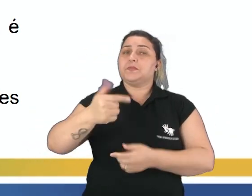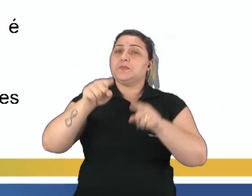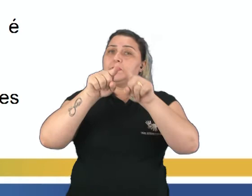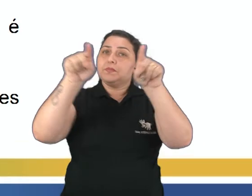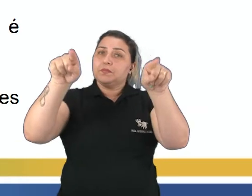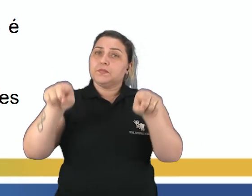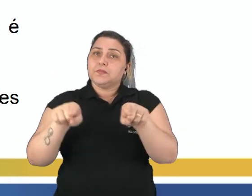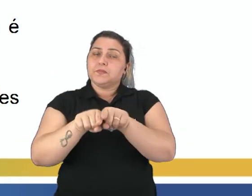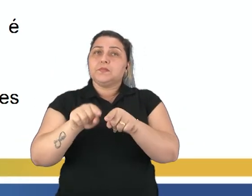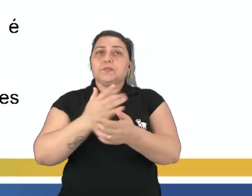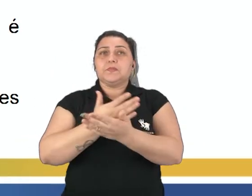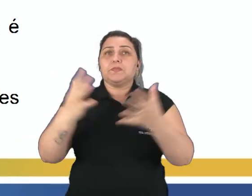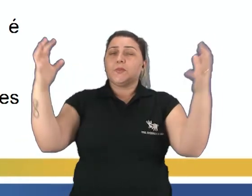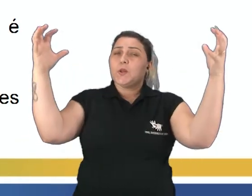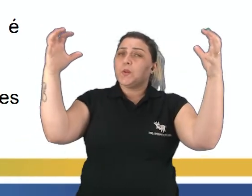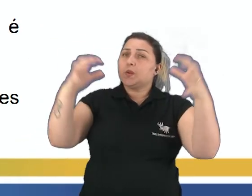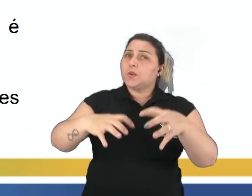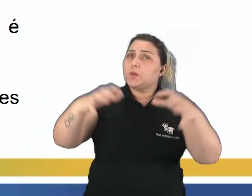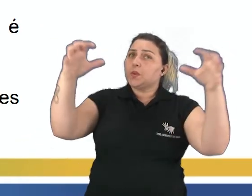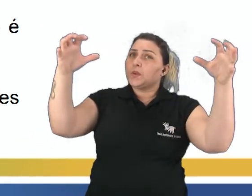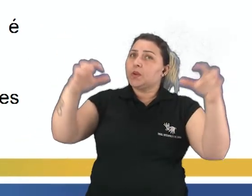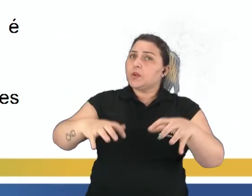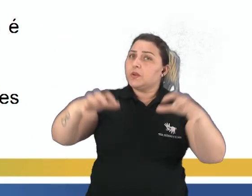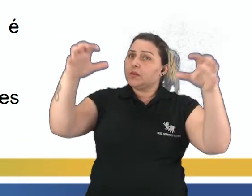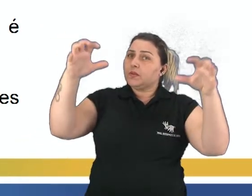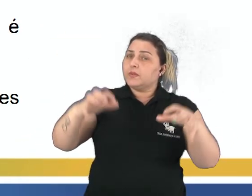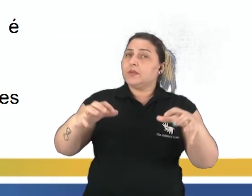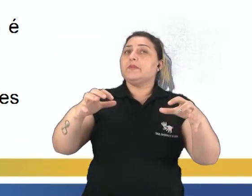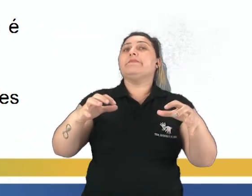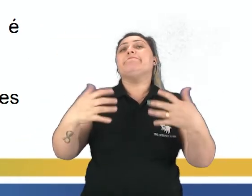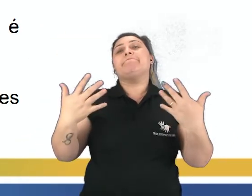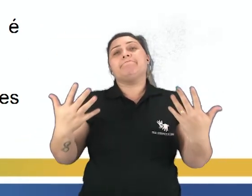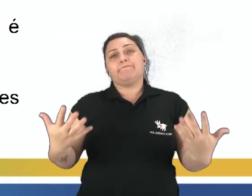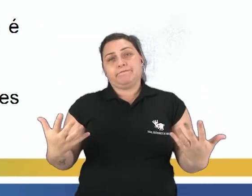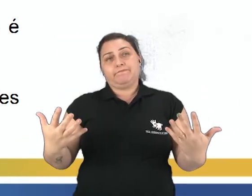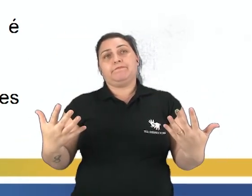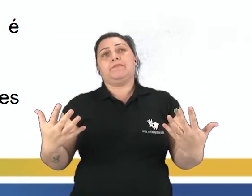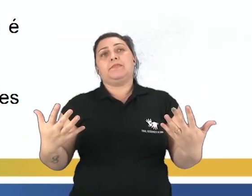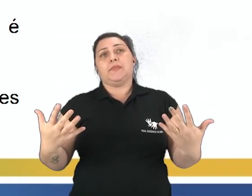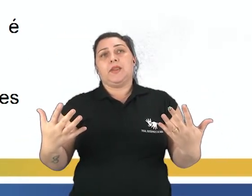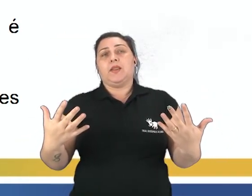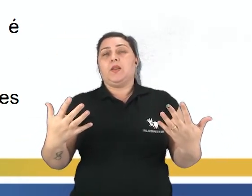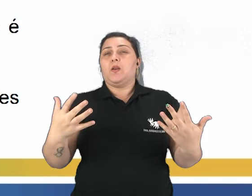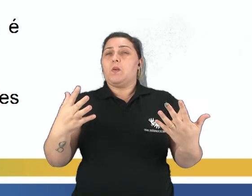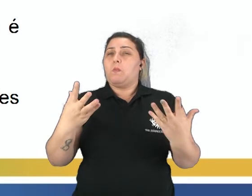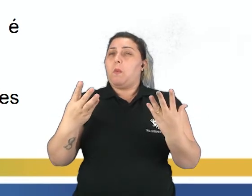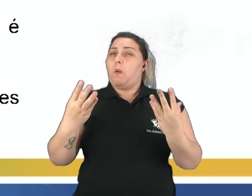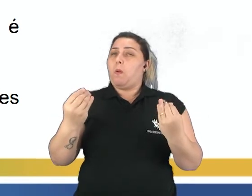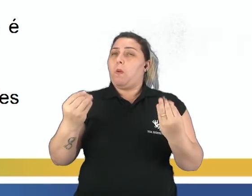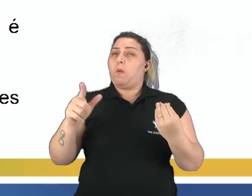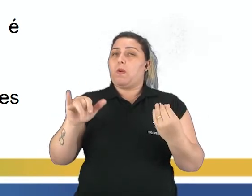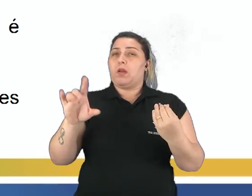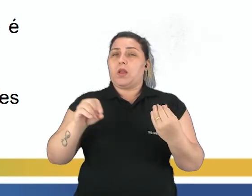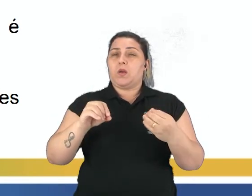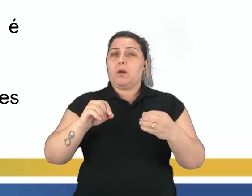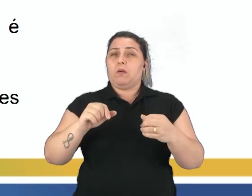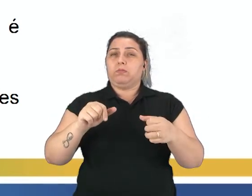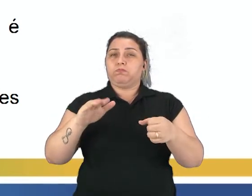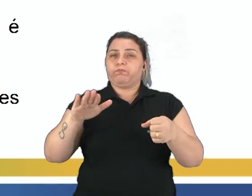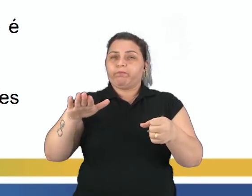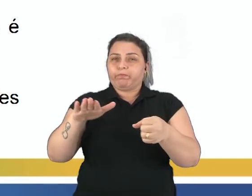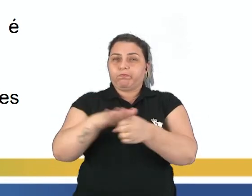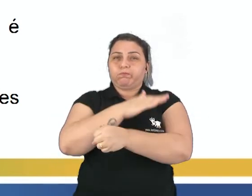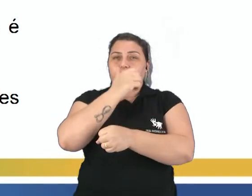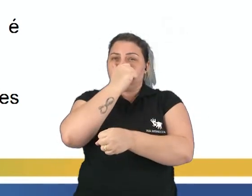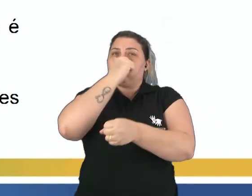quadrinho? Começou a chover. Provavelmente, tantos lixos que se jogam, né? Ele vai entulhando.